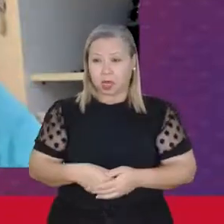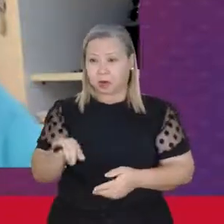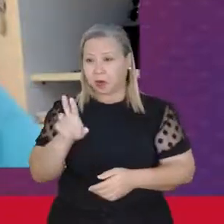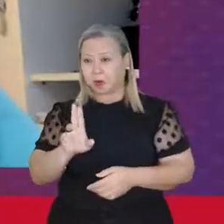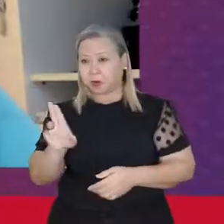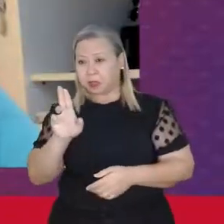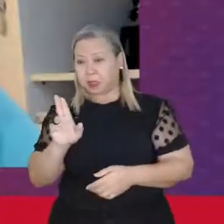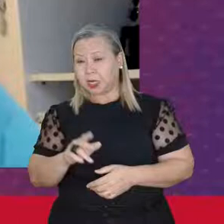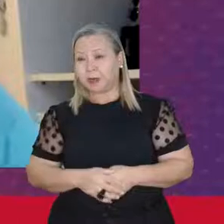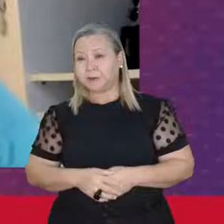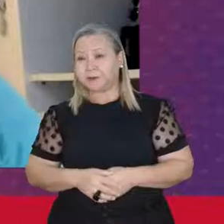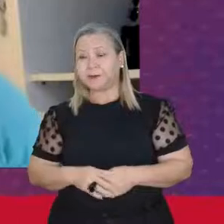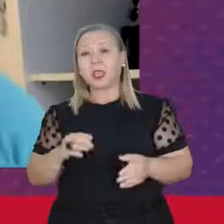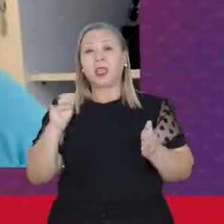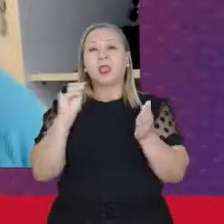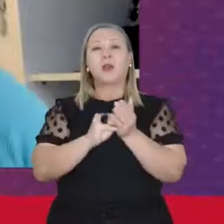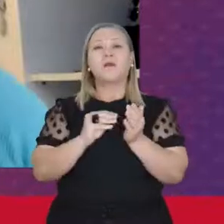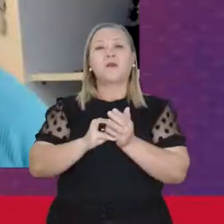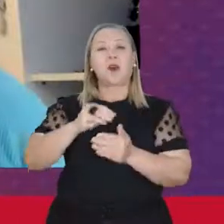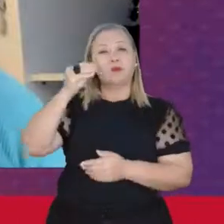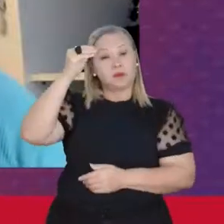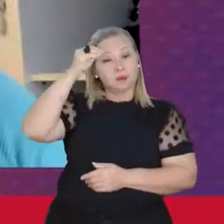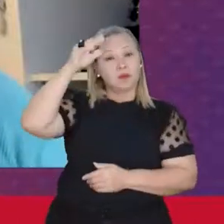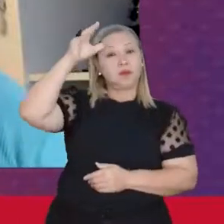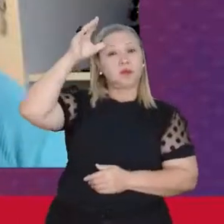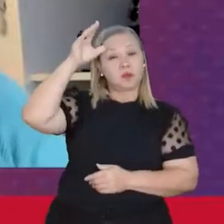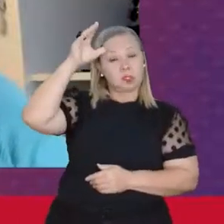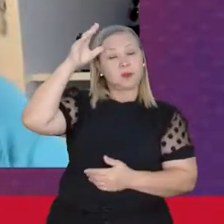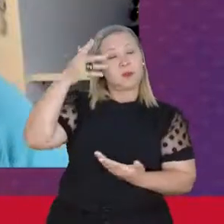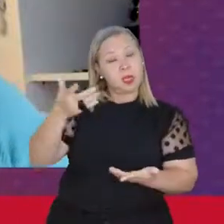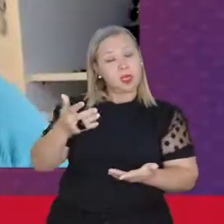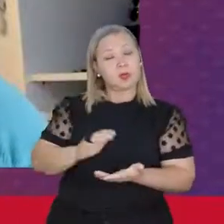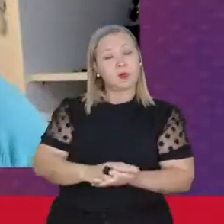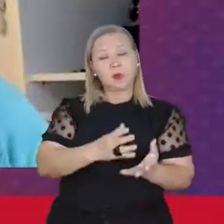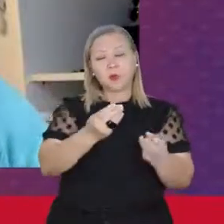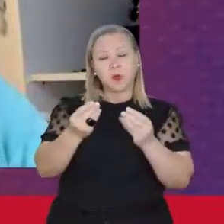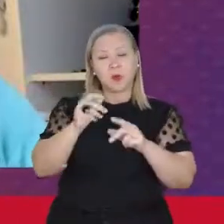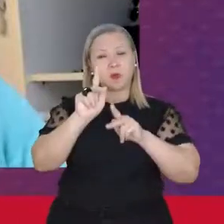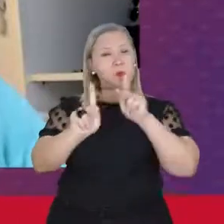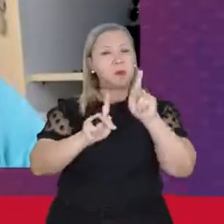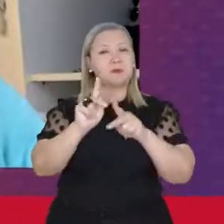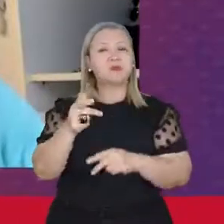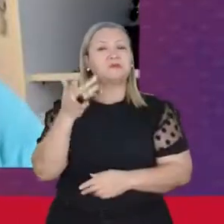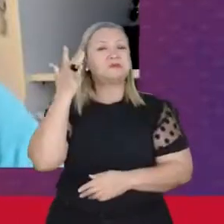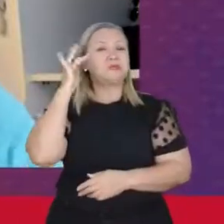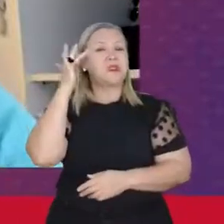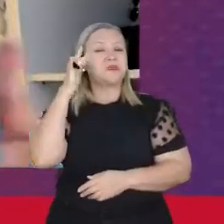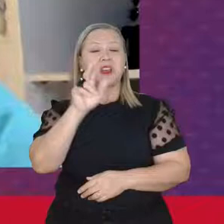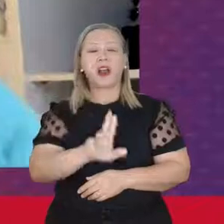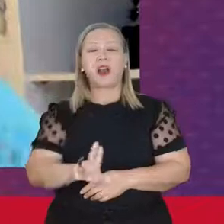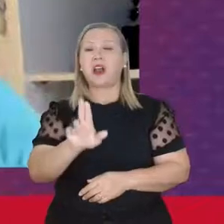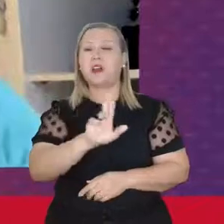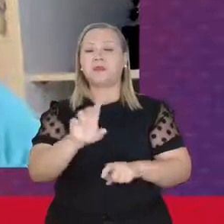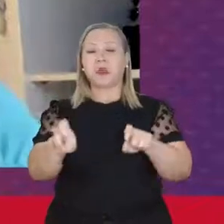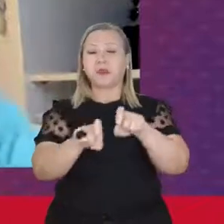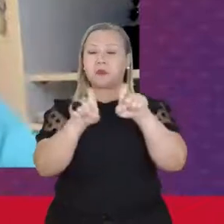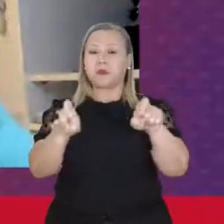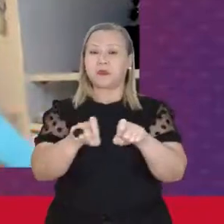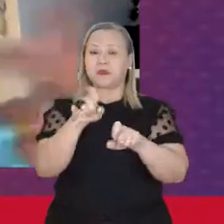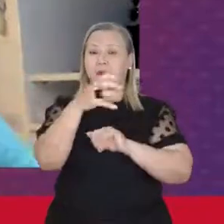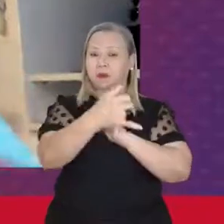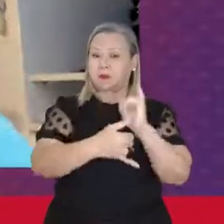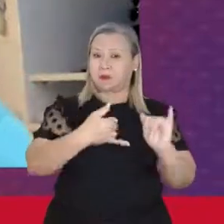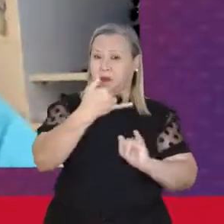utilizar. Falta de conhecimento, porque boa parte da população não sabe usar, né, os